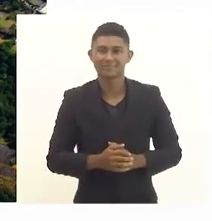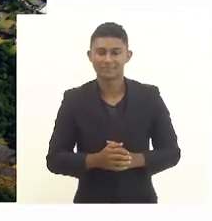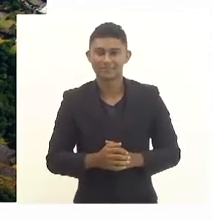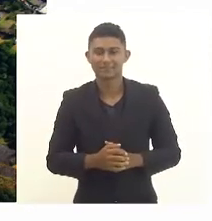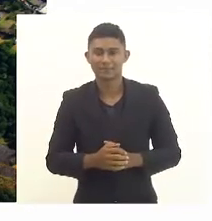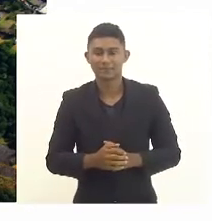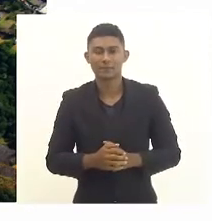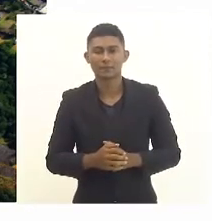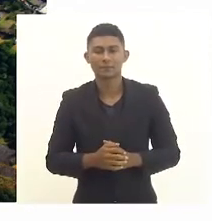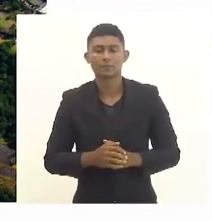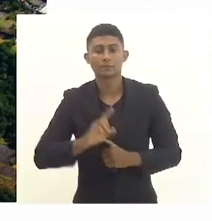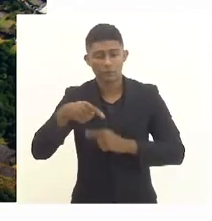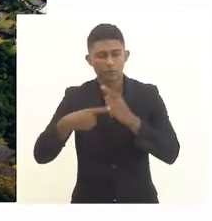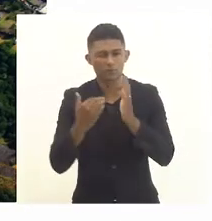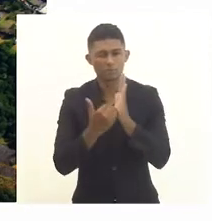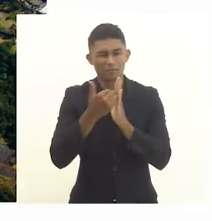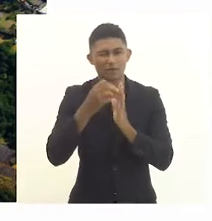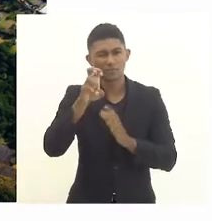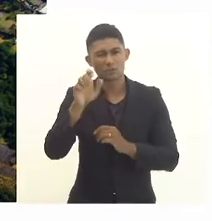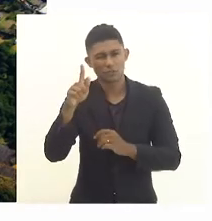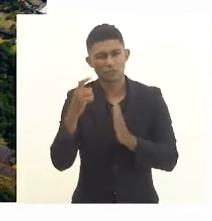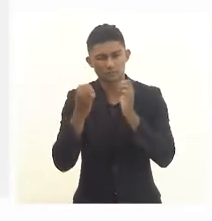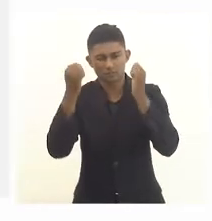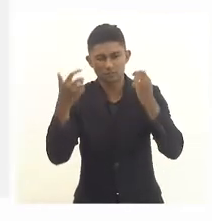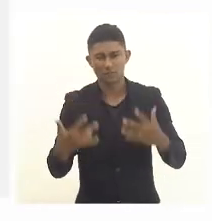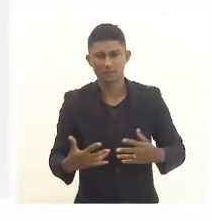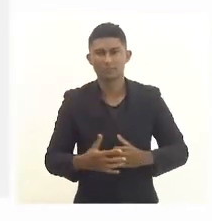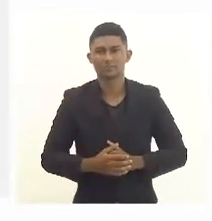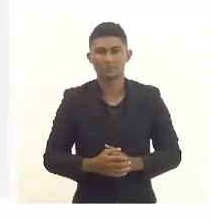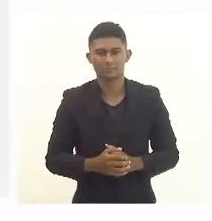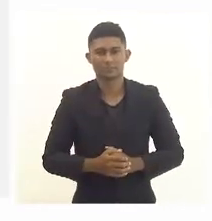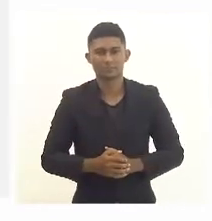gente entrar na parte do 5G em si.